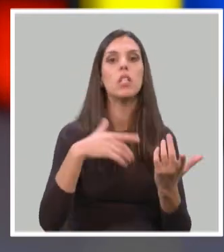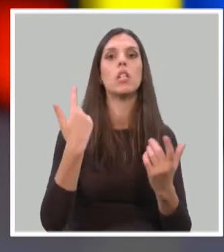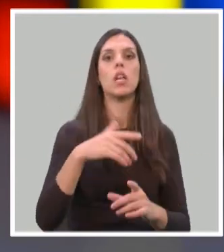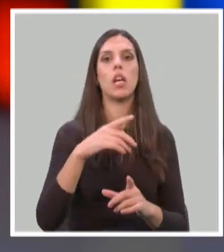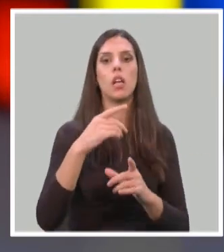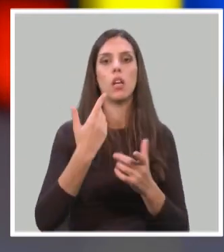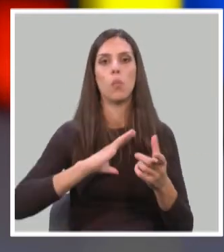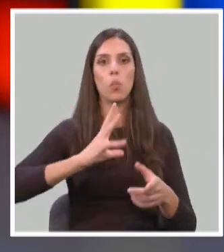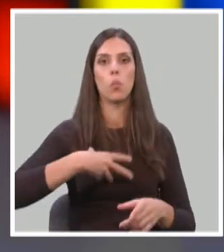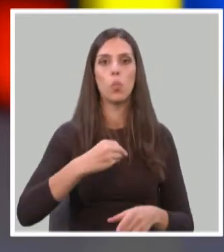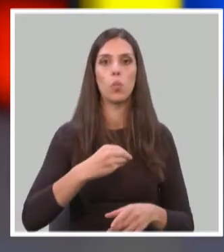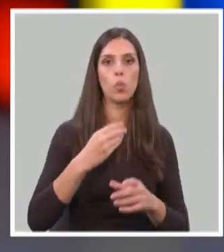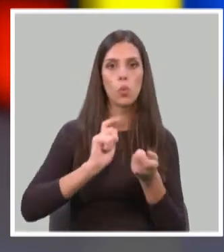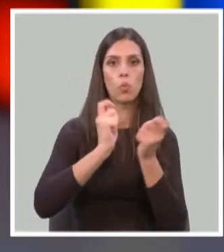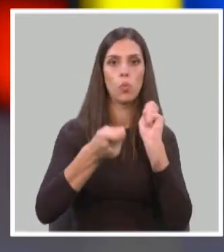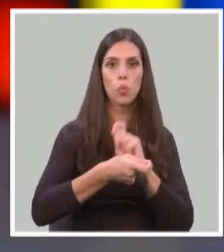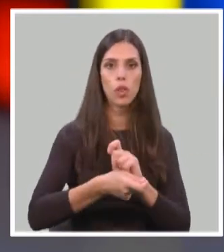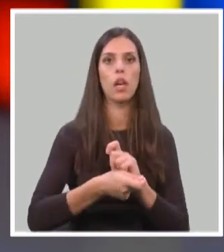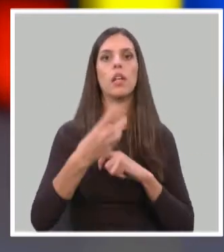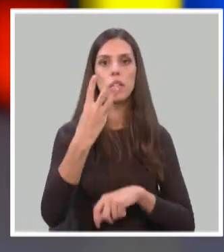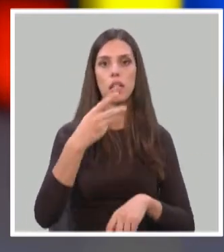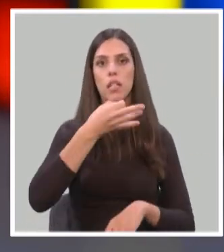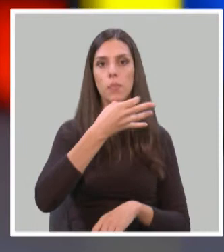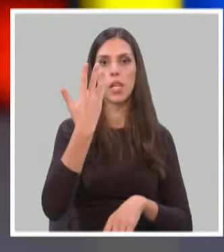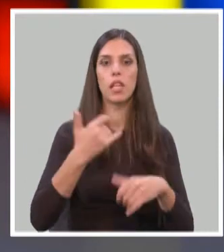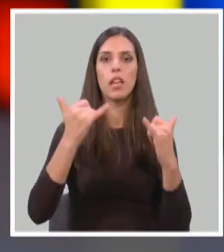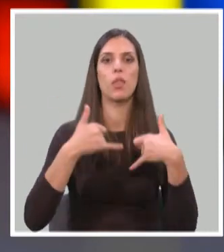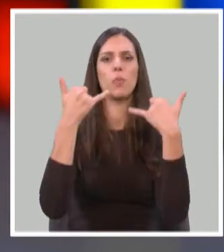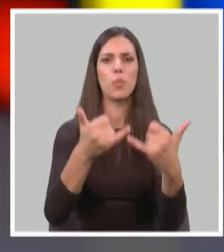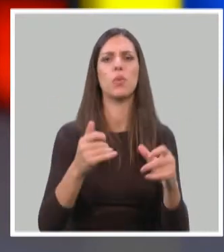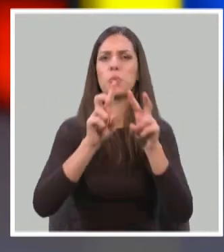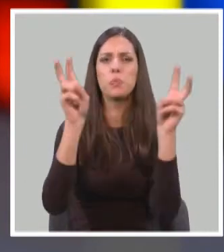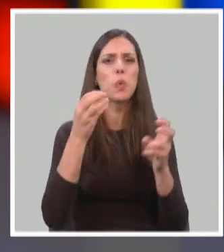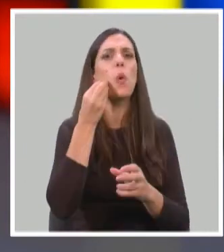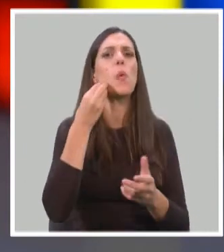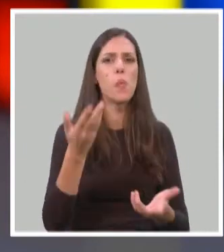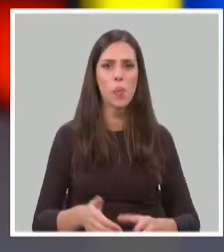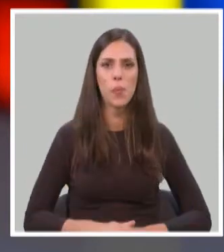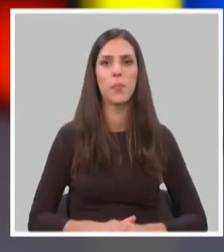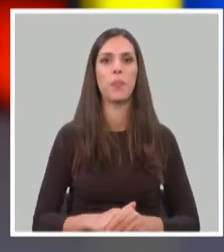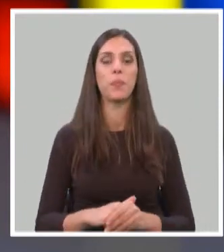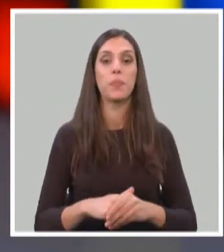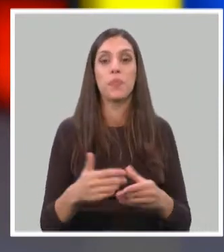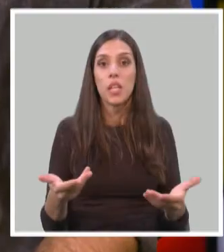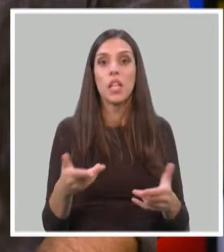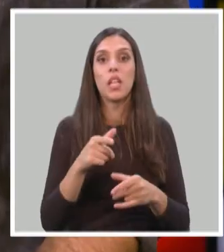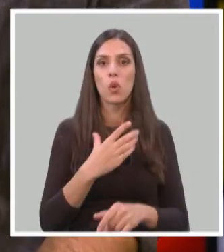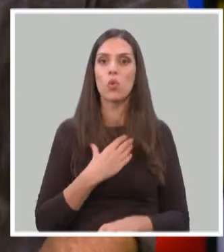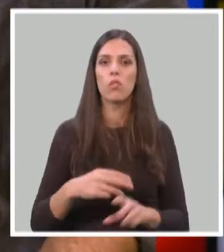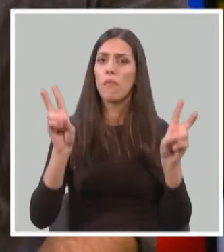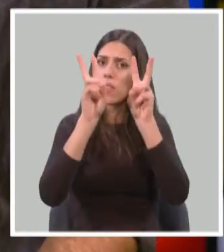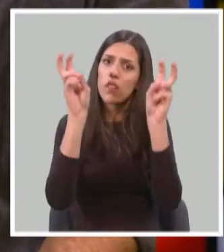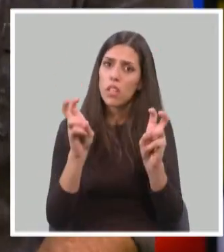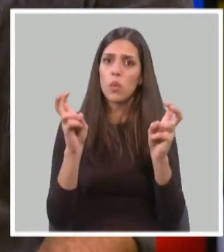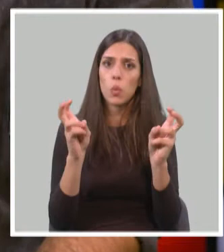É de poesia, 66 páginas. Acredito que seja um livro muito querido. Como é que se muda o mundo depois das 3 da manhã? Eu gostava